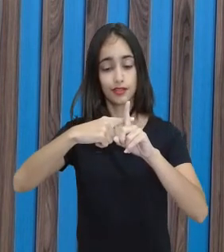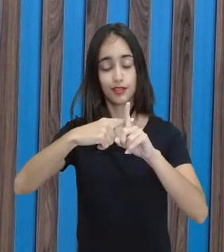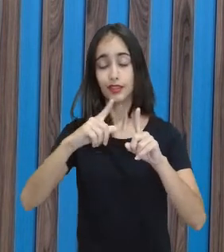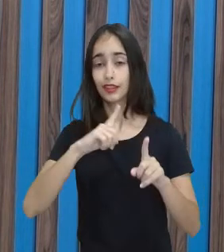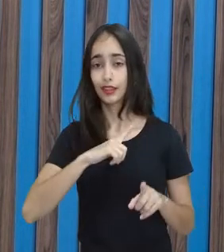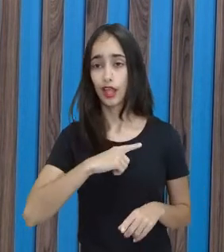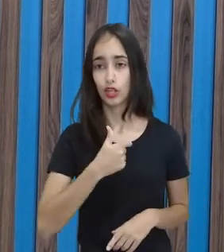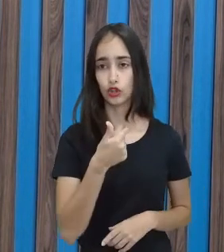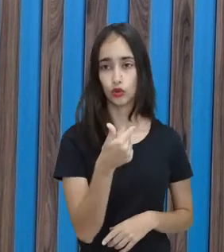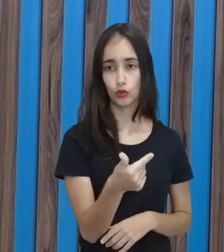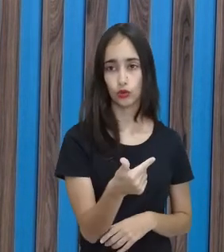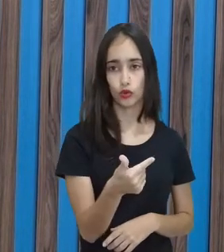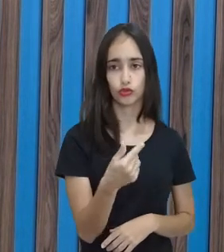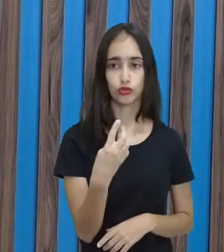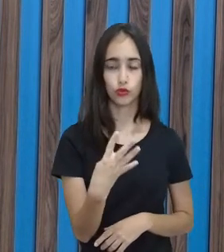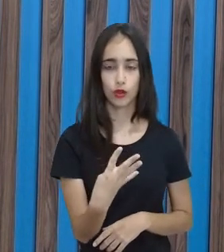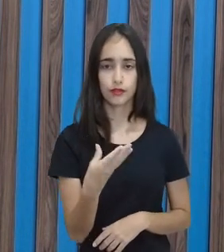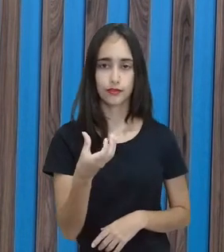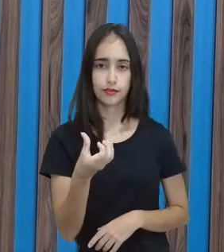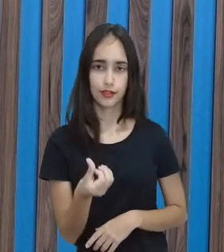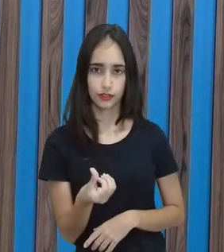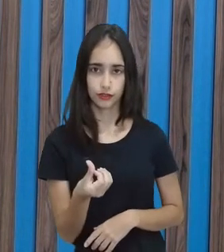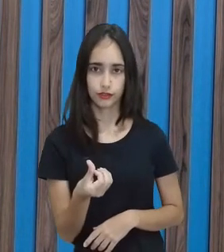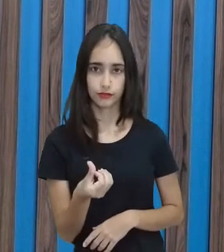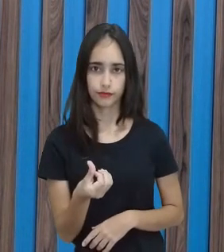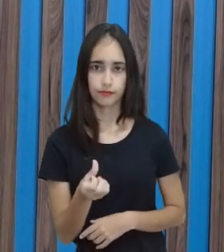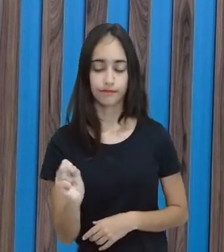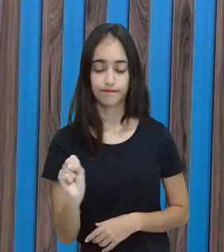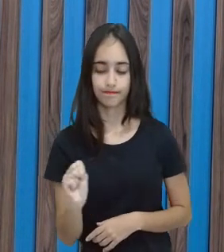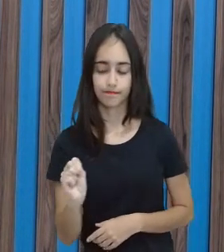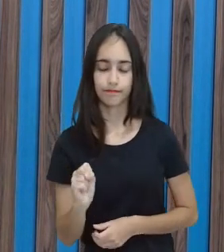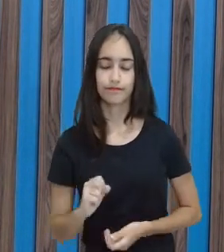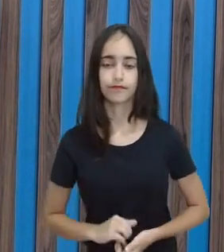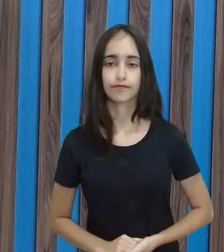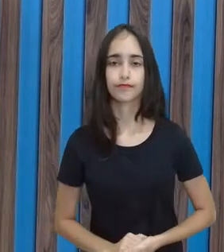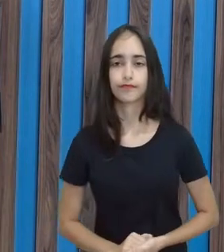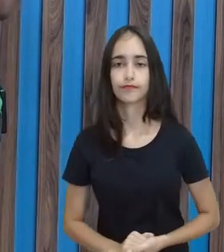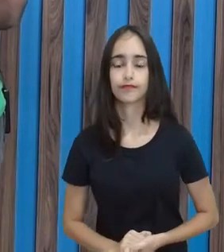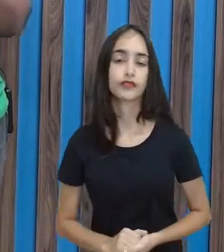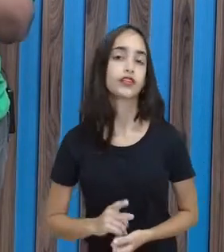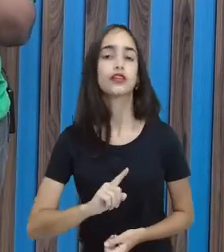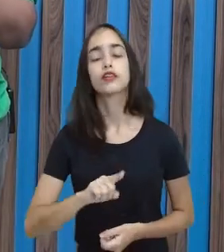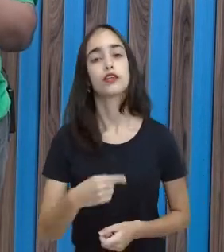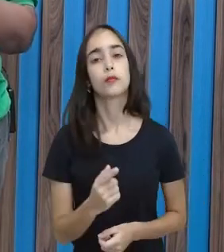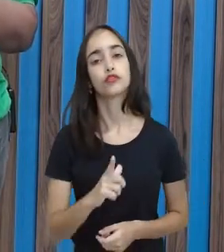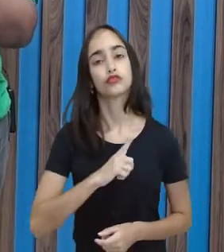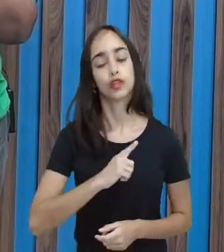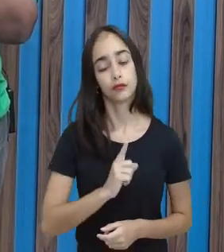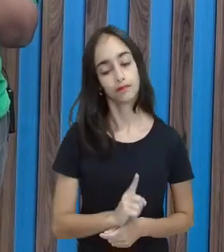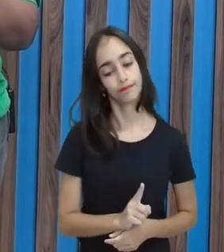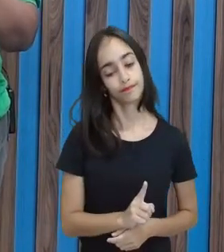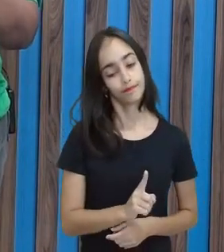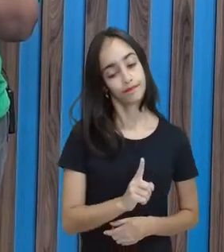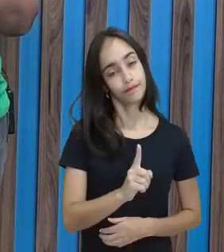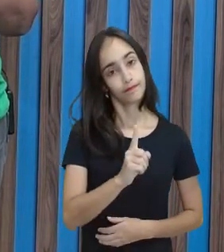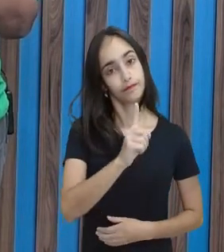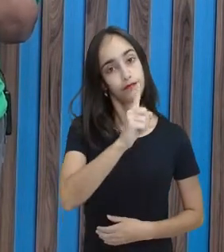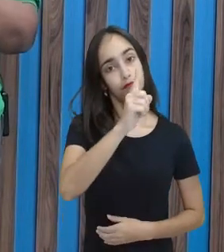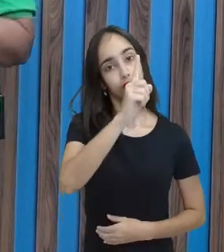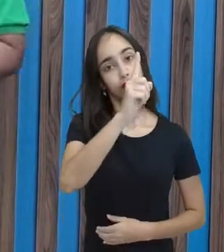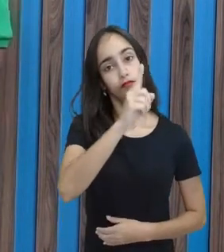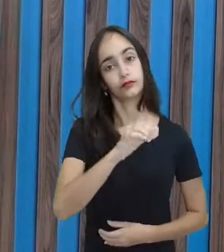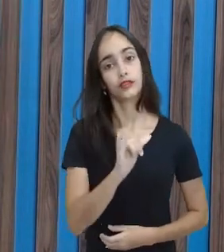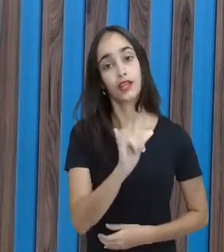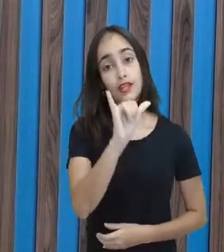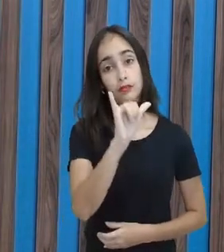segundos, 4 segundos, 6 segundos. E na vertical, que representa o eixo das ordenadas,